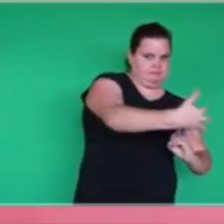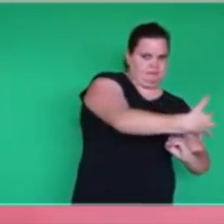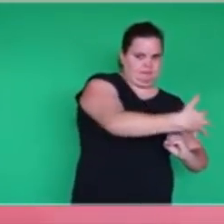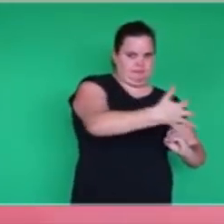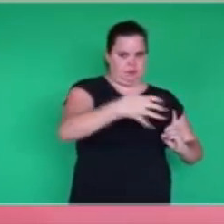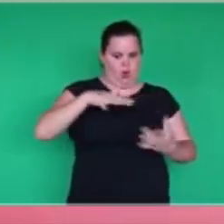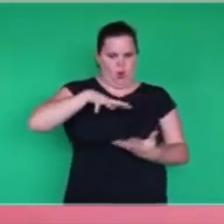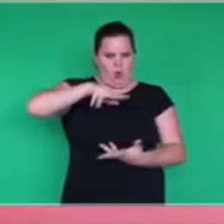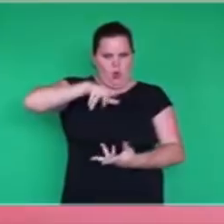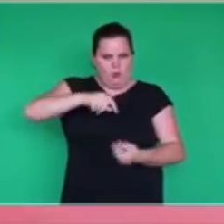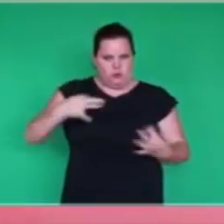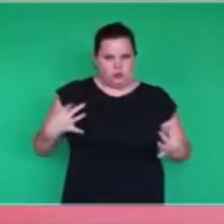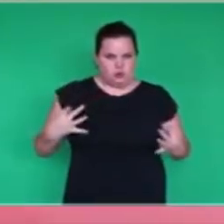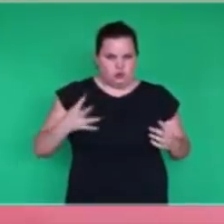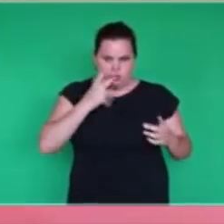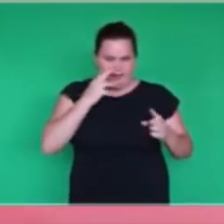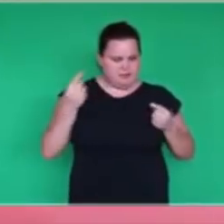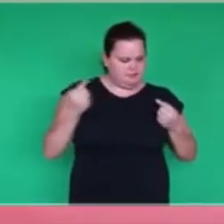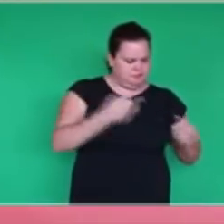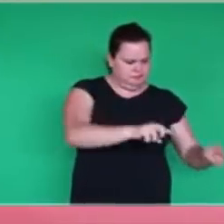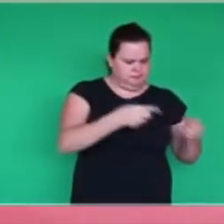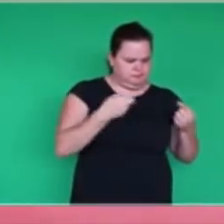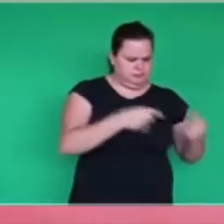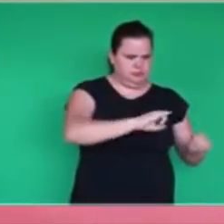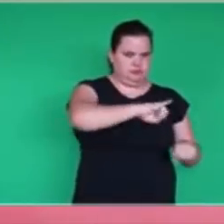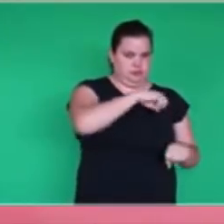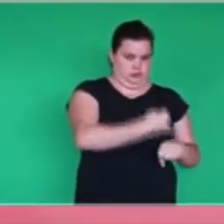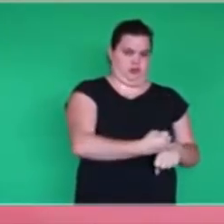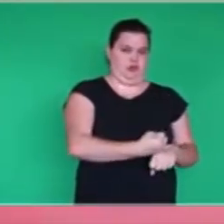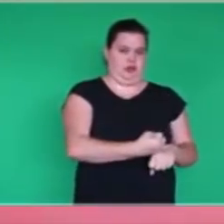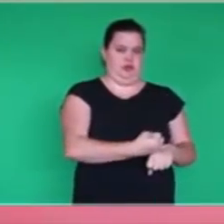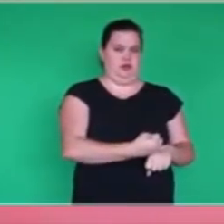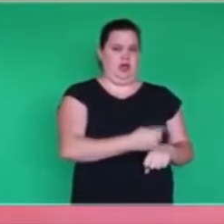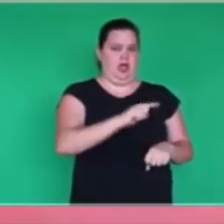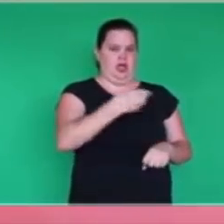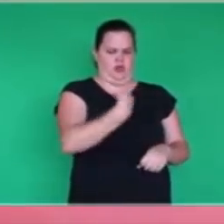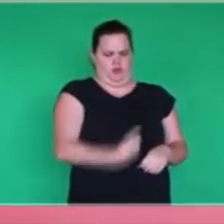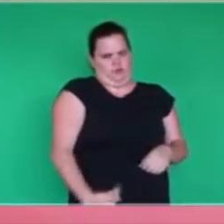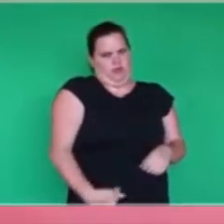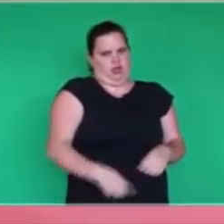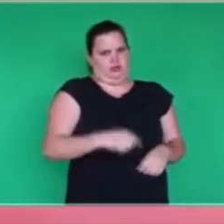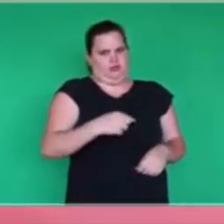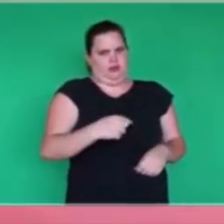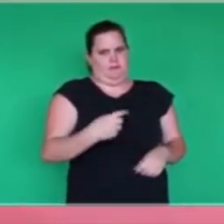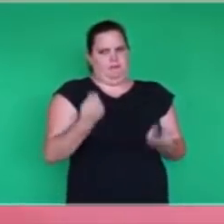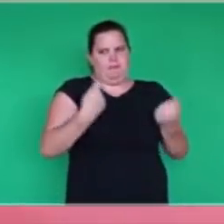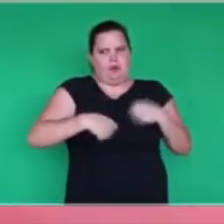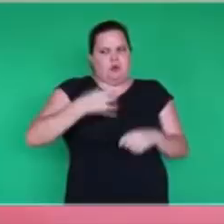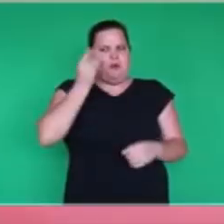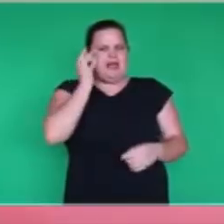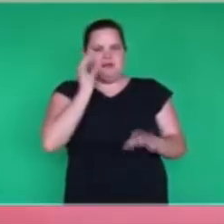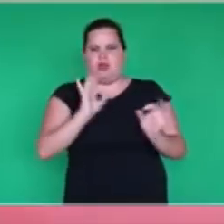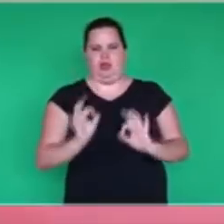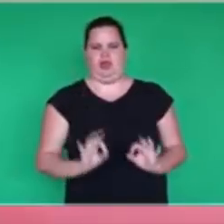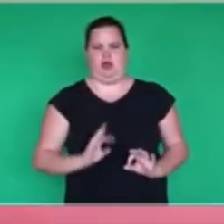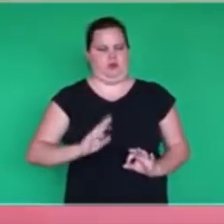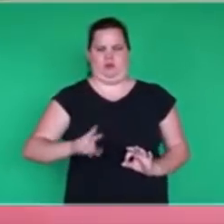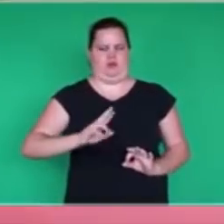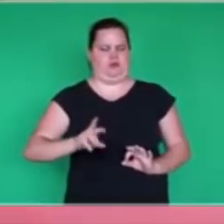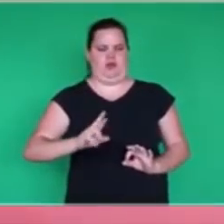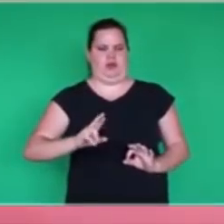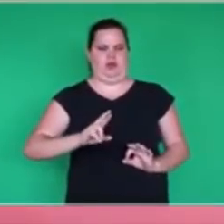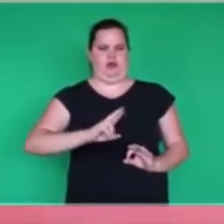todo contra nós. Isso é Israel político. Nós estamos preocupados com Israel espiritual. O